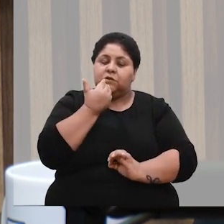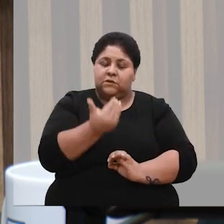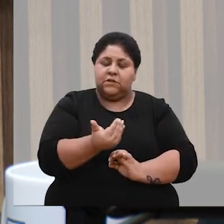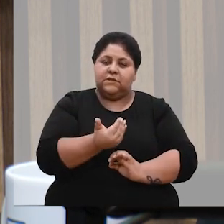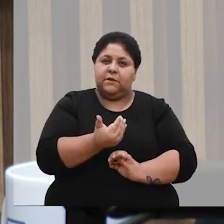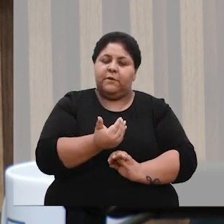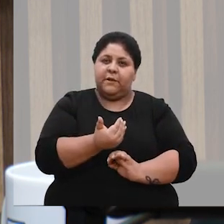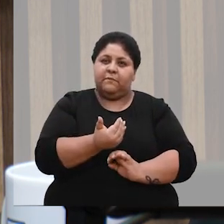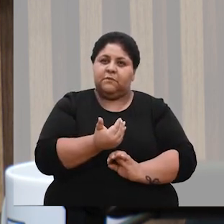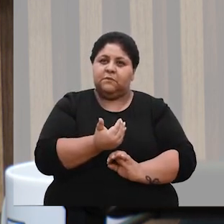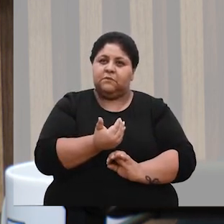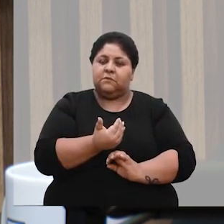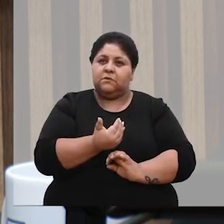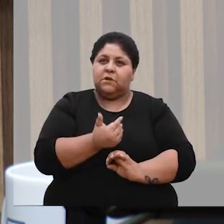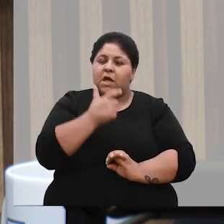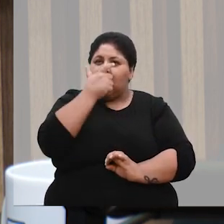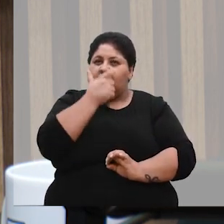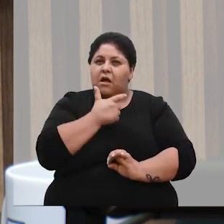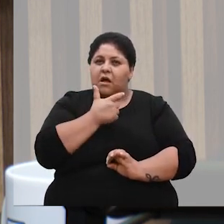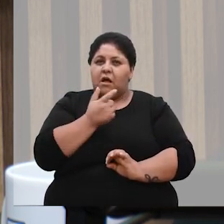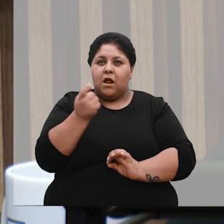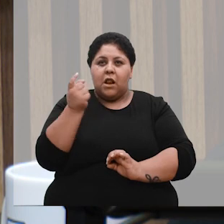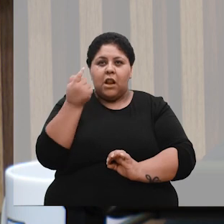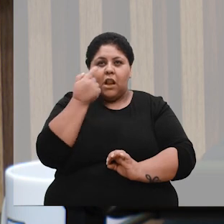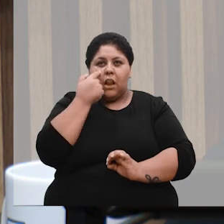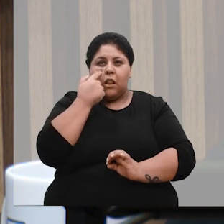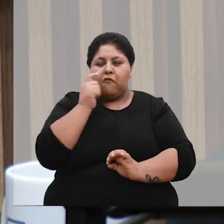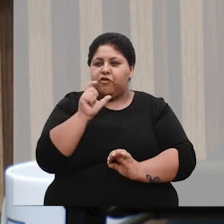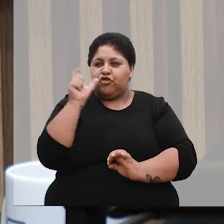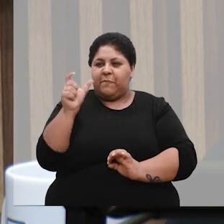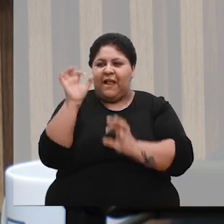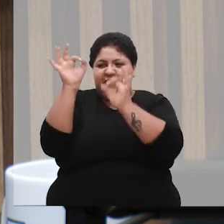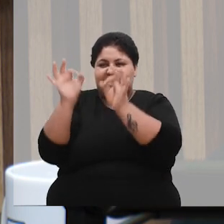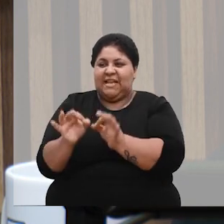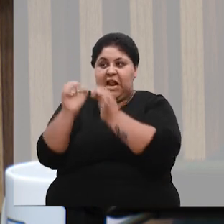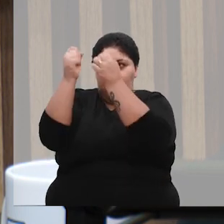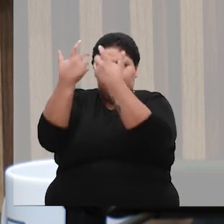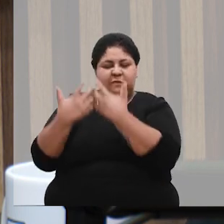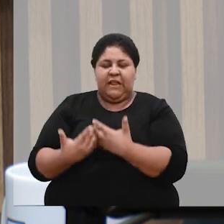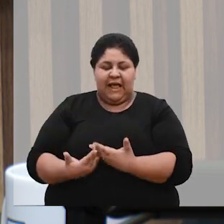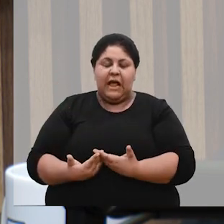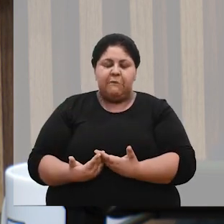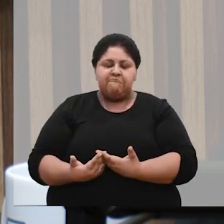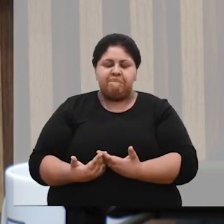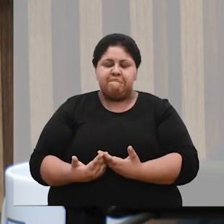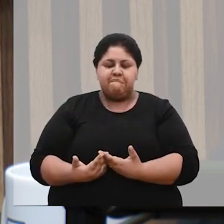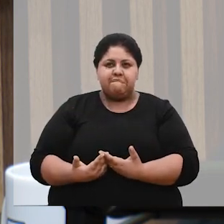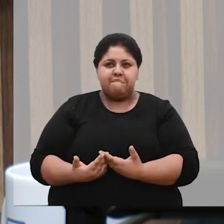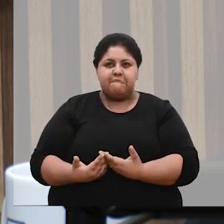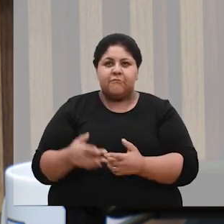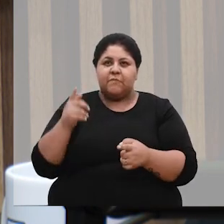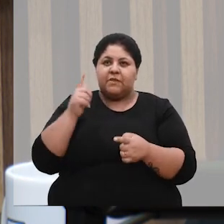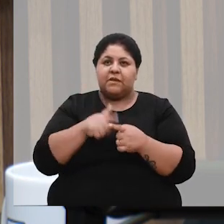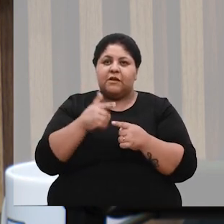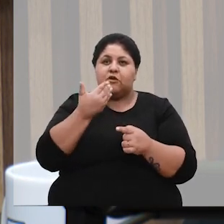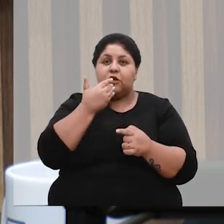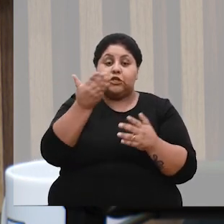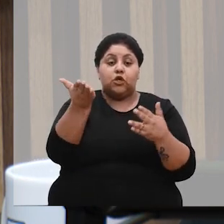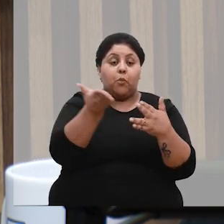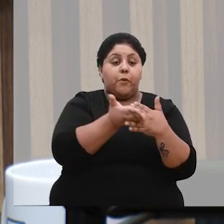acho, de pedir em função dessa situação de um preconceito, assim. Eu não vejo outra palavra para